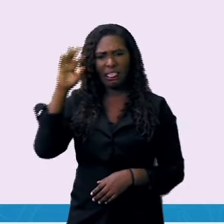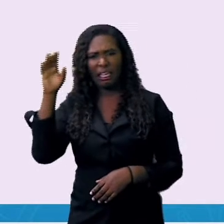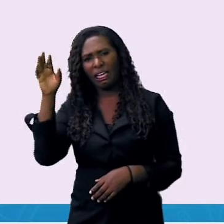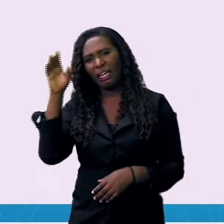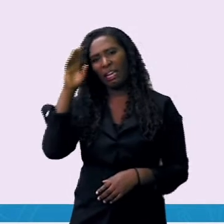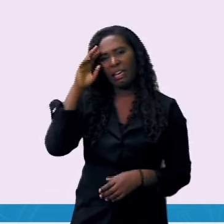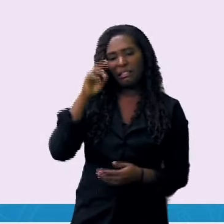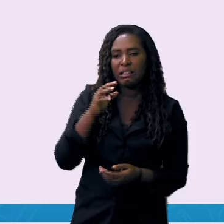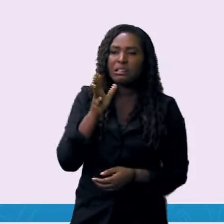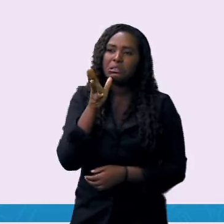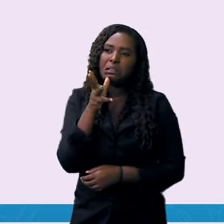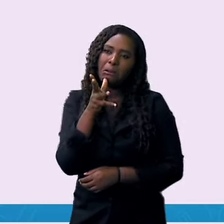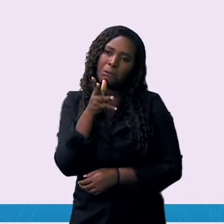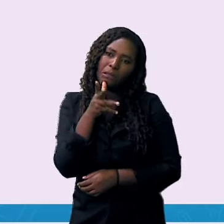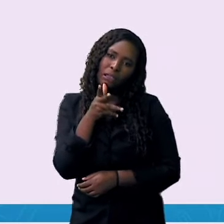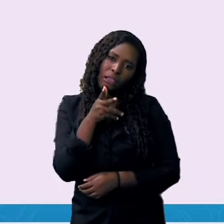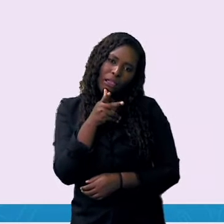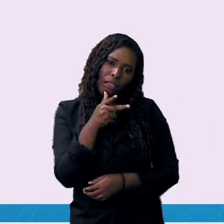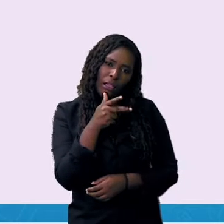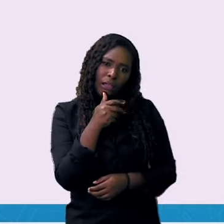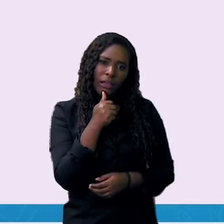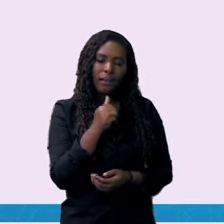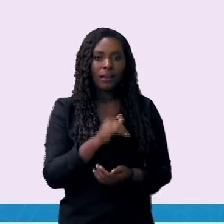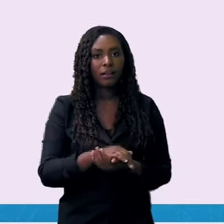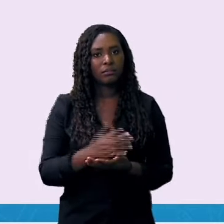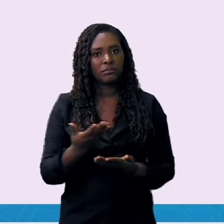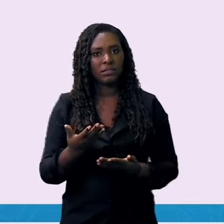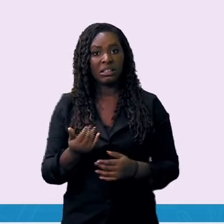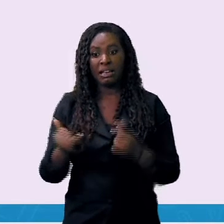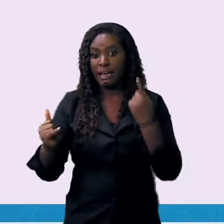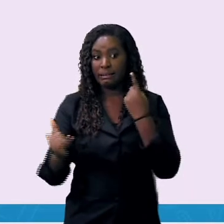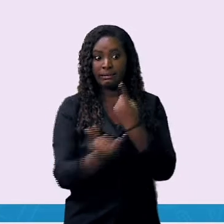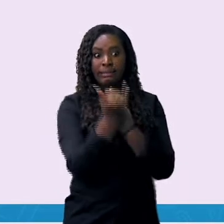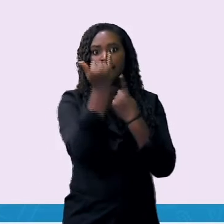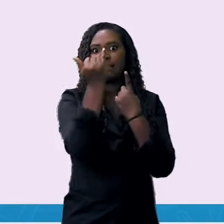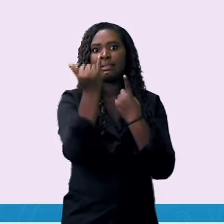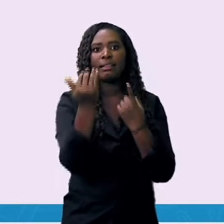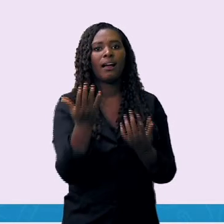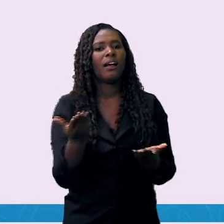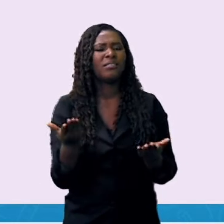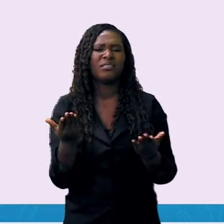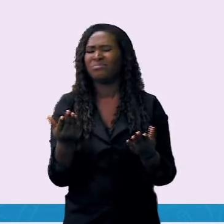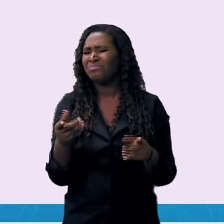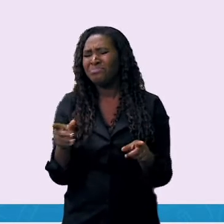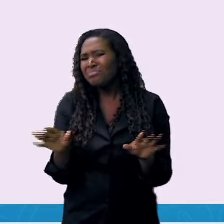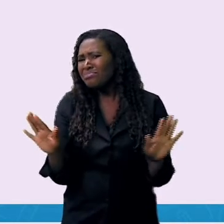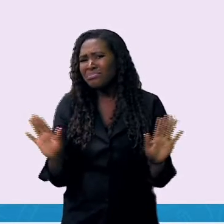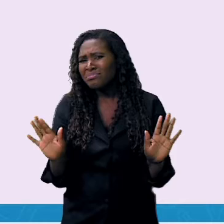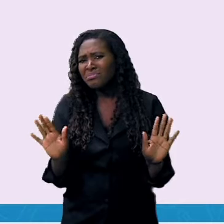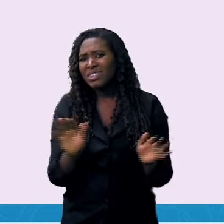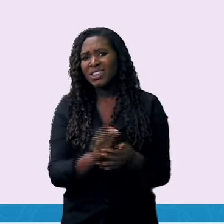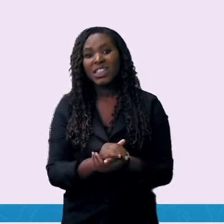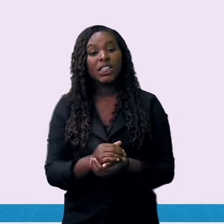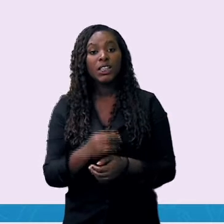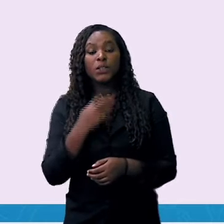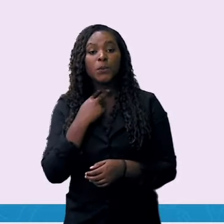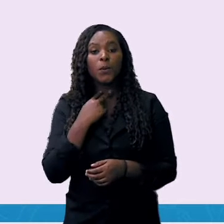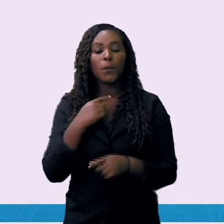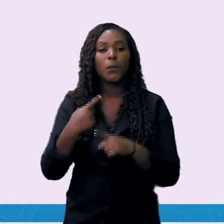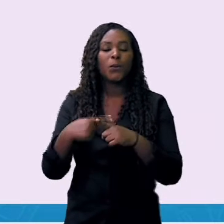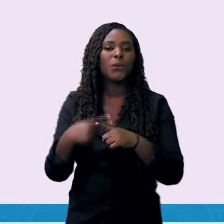ser um estímulo para cravar nela um estigma, um rótulo, alguma frase, alguma palavra